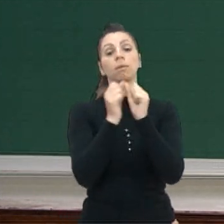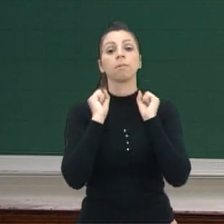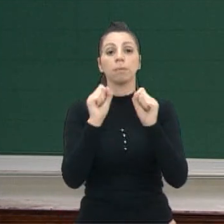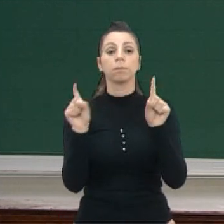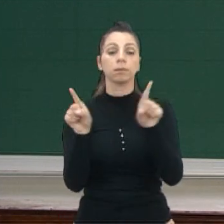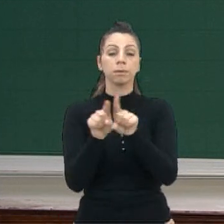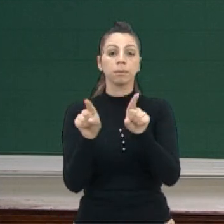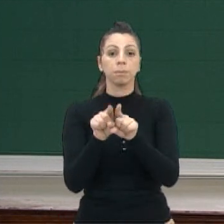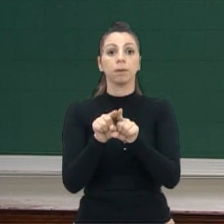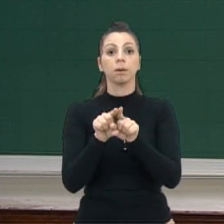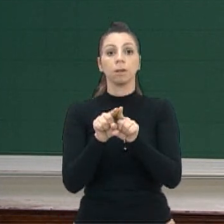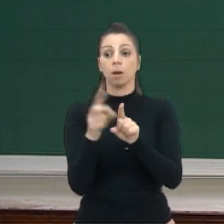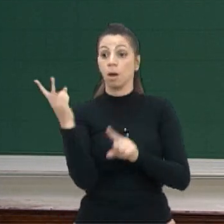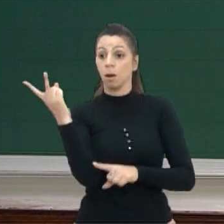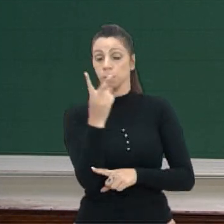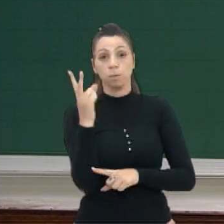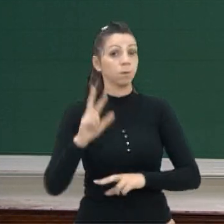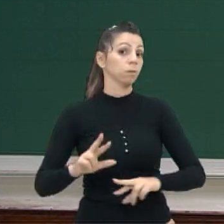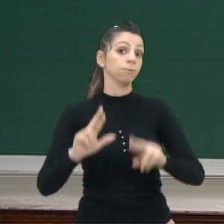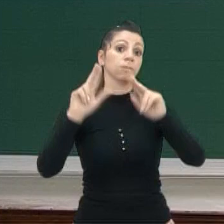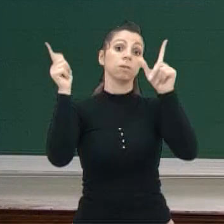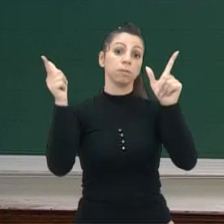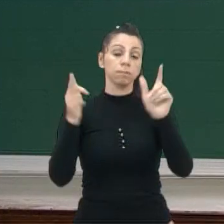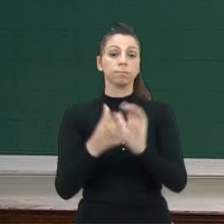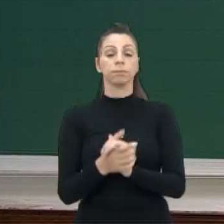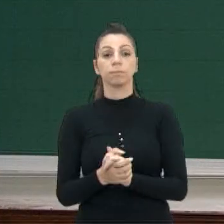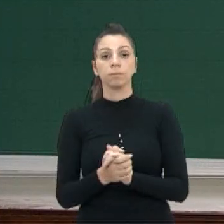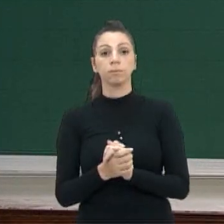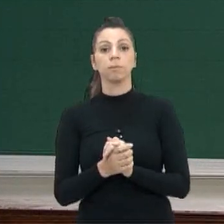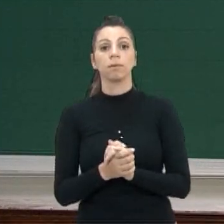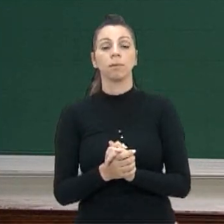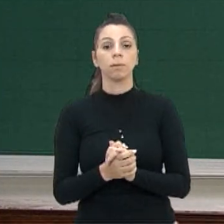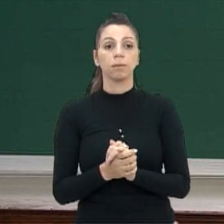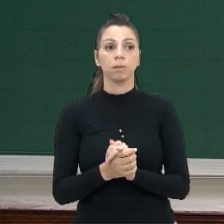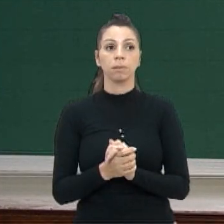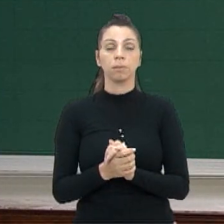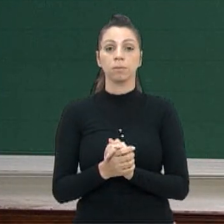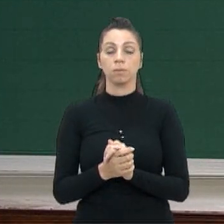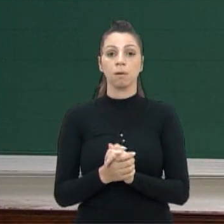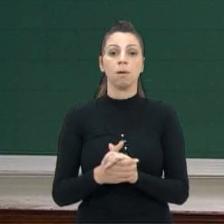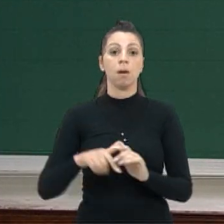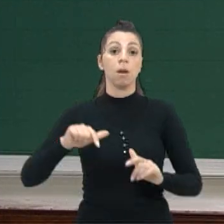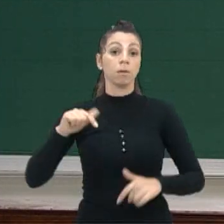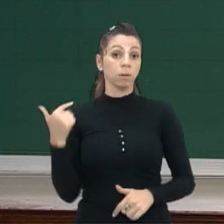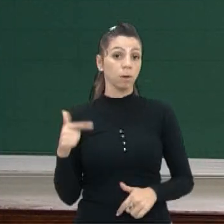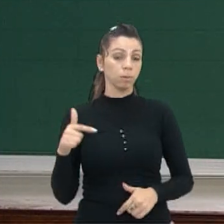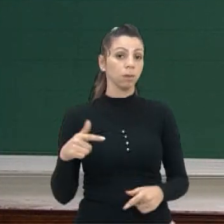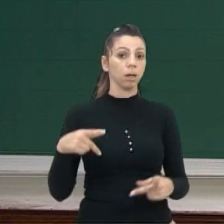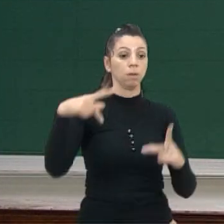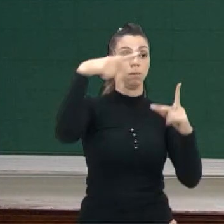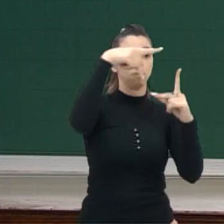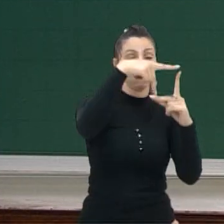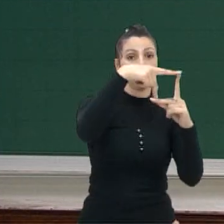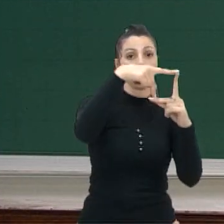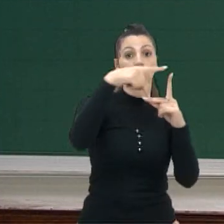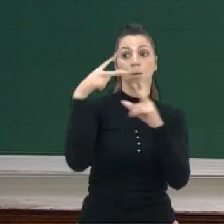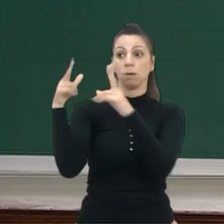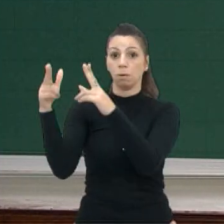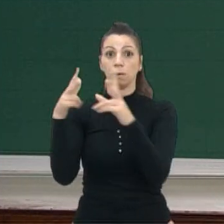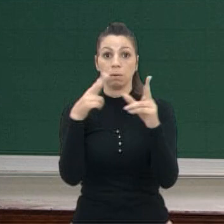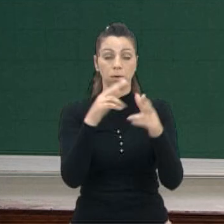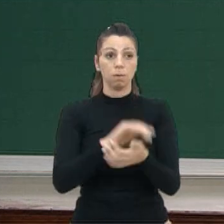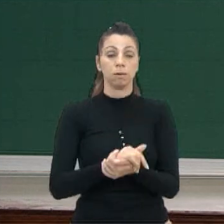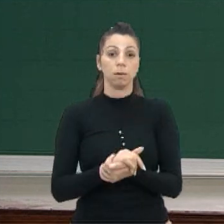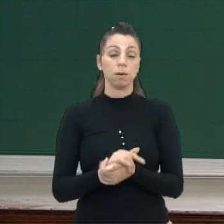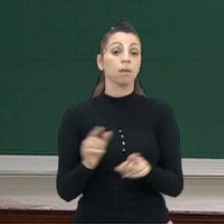Podemos afirmar que as figuras são diferentes. Quando eu digo que as figuras são diferentes, eu estou afirmando o seguinte: eu não tenho dois quadrados de mesmo tamanho e eu não